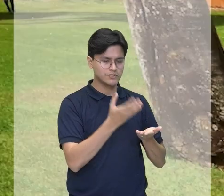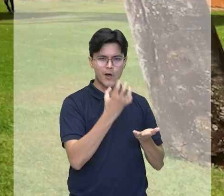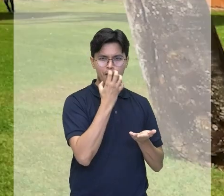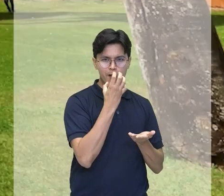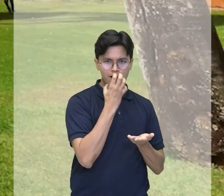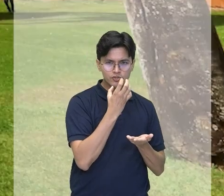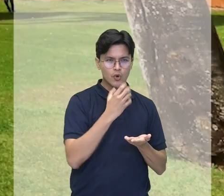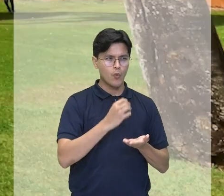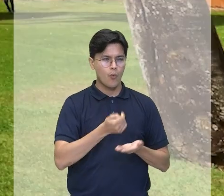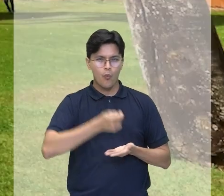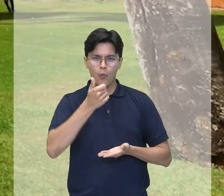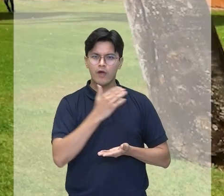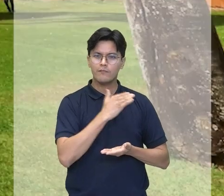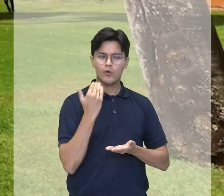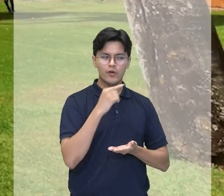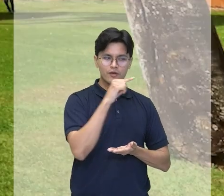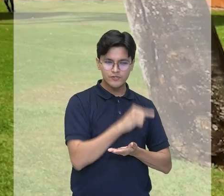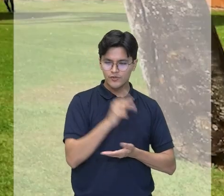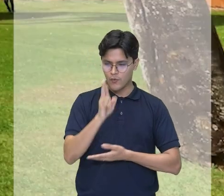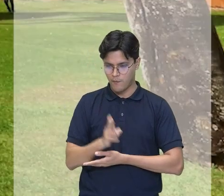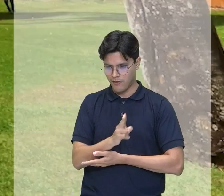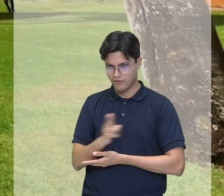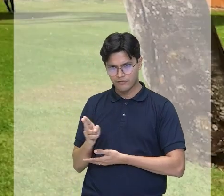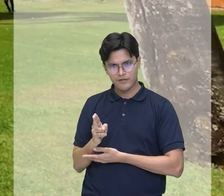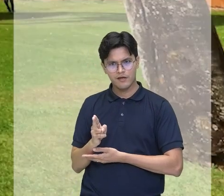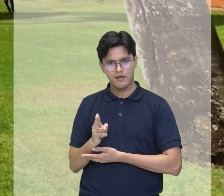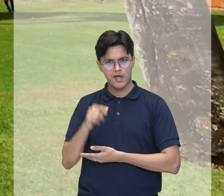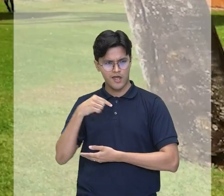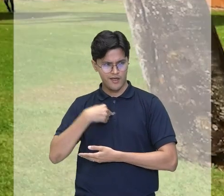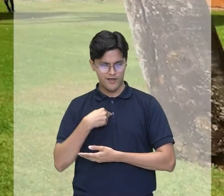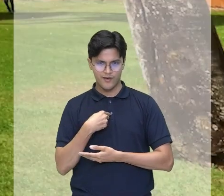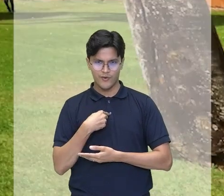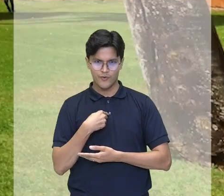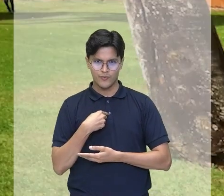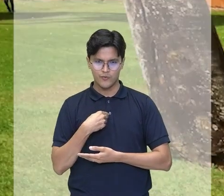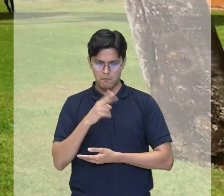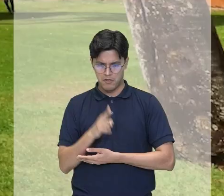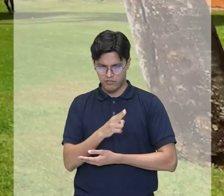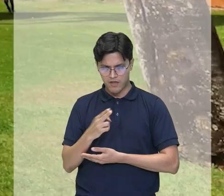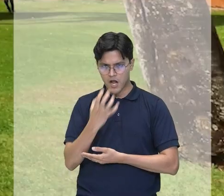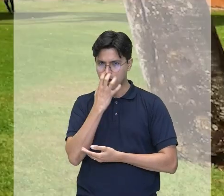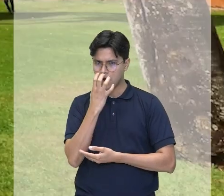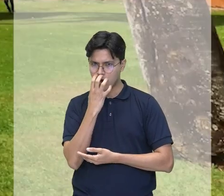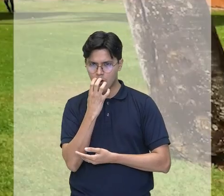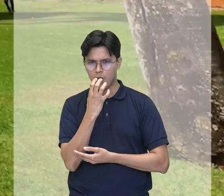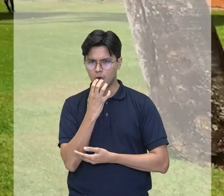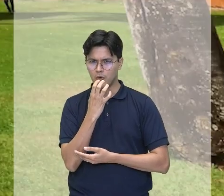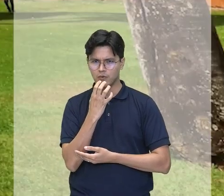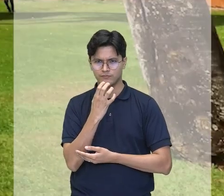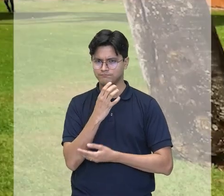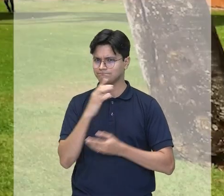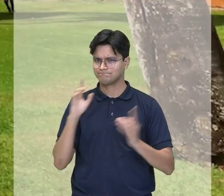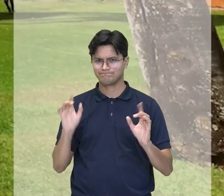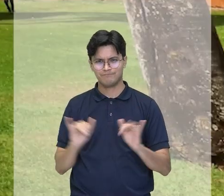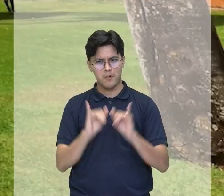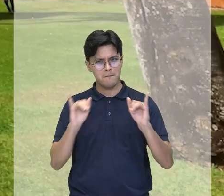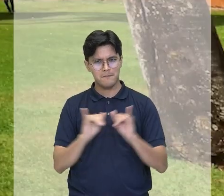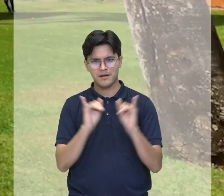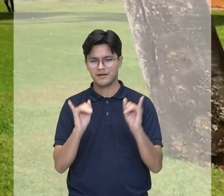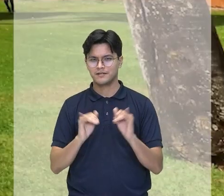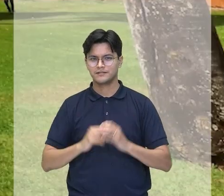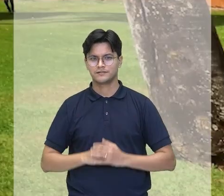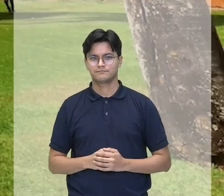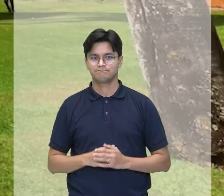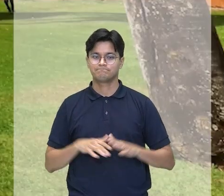eu benzer? Sim, Um cachorro? sim. Que maluquice! Que besteira! Cansei de dizer a ele